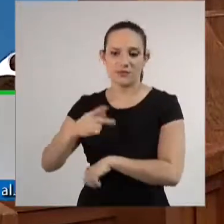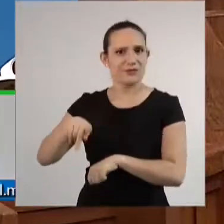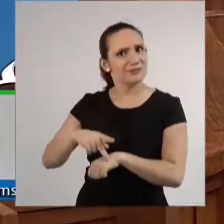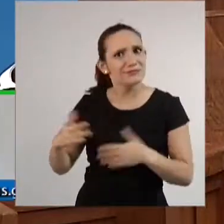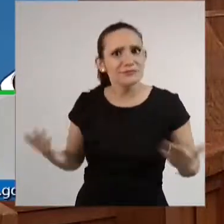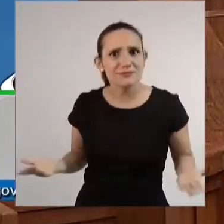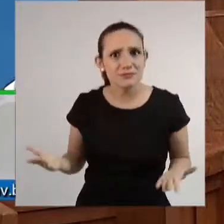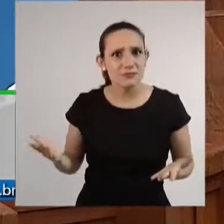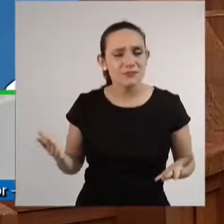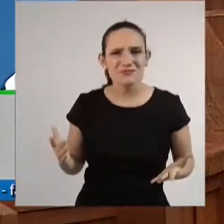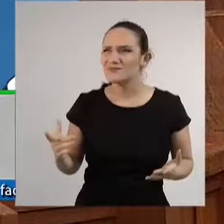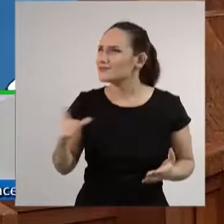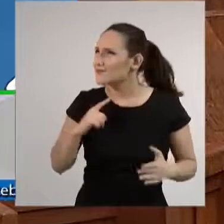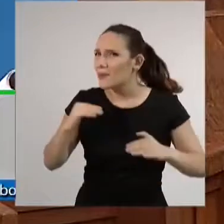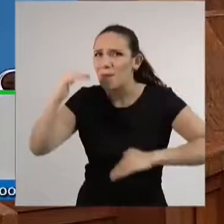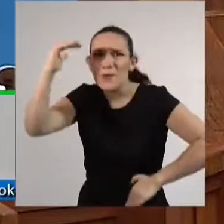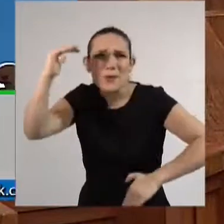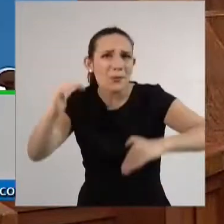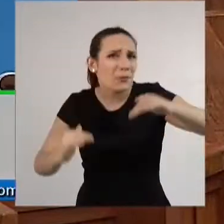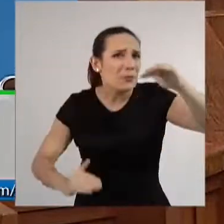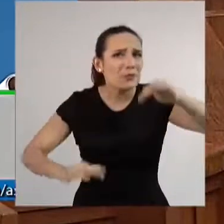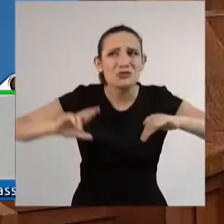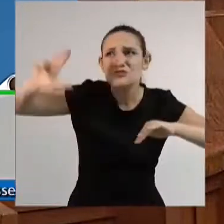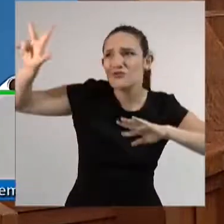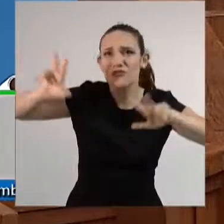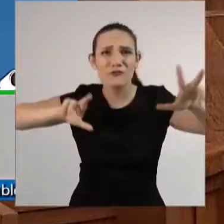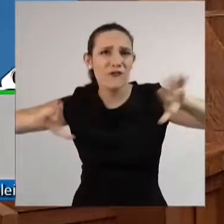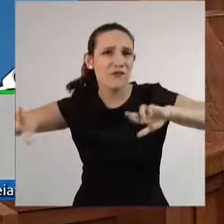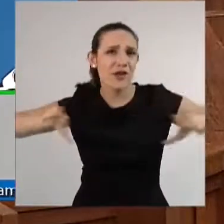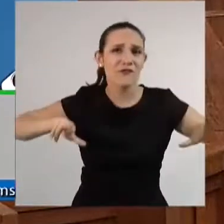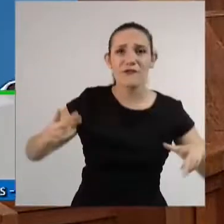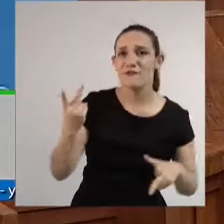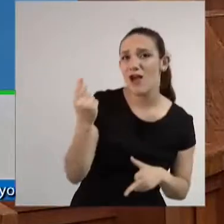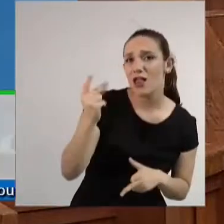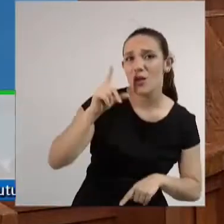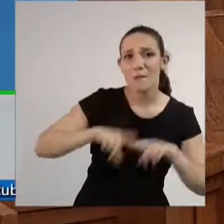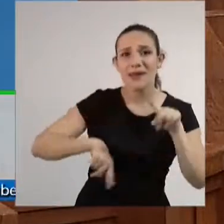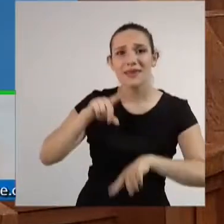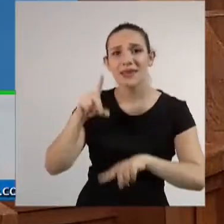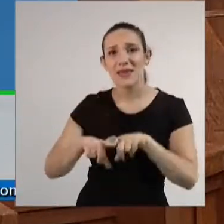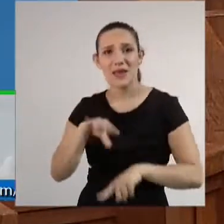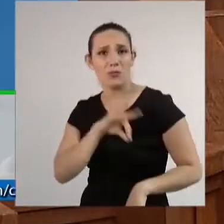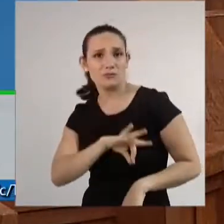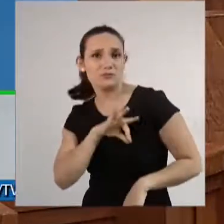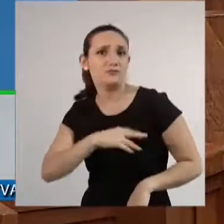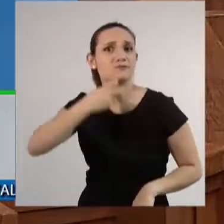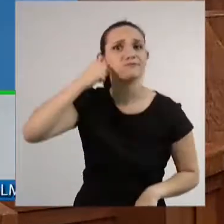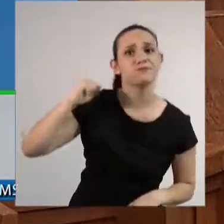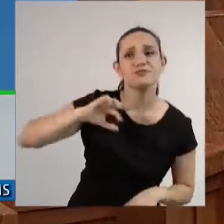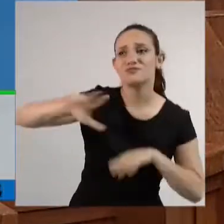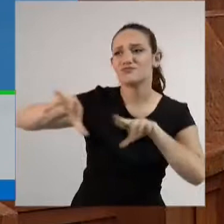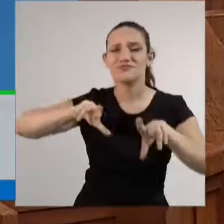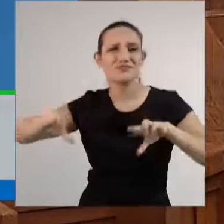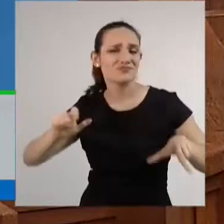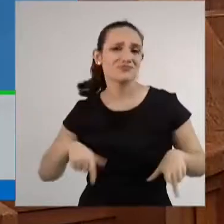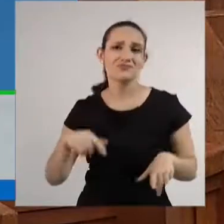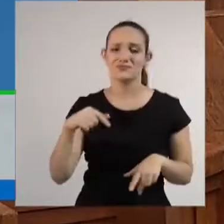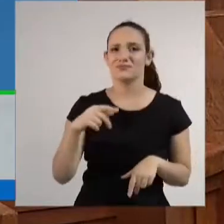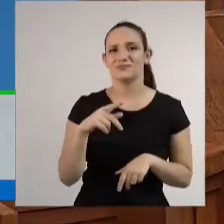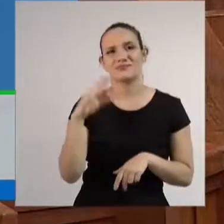Portanto, a desigualdade de renda, ela é o aspecto mais pungente